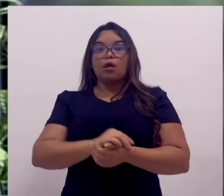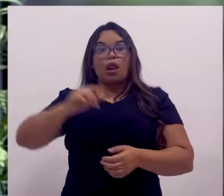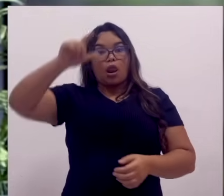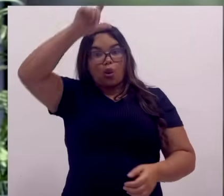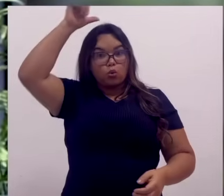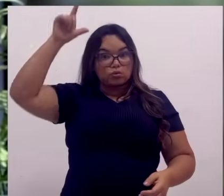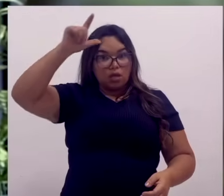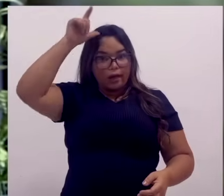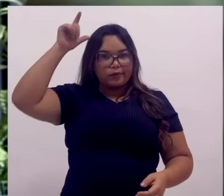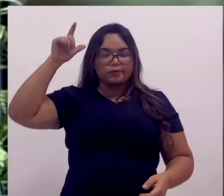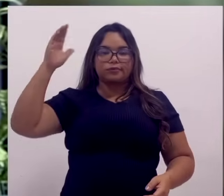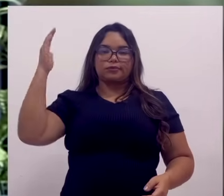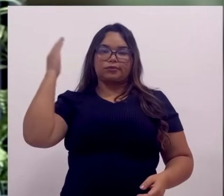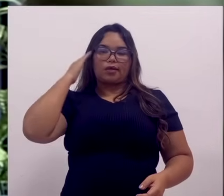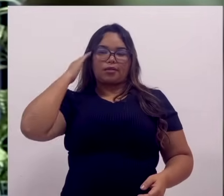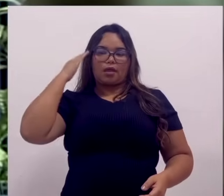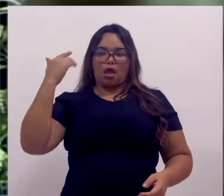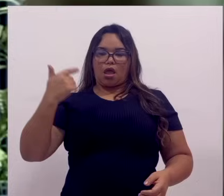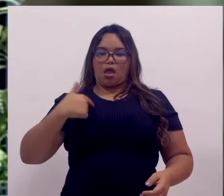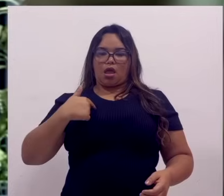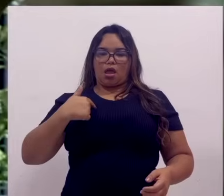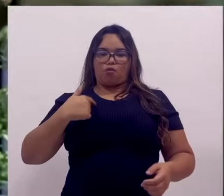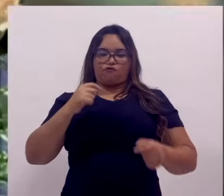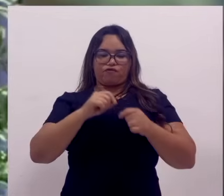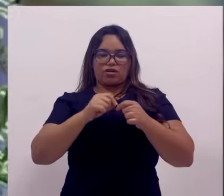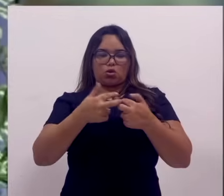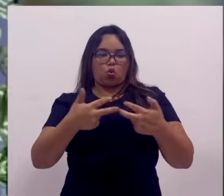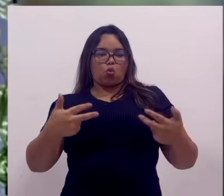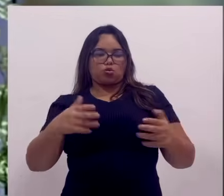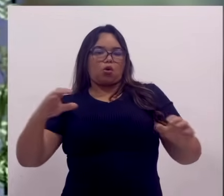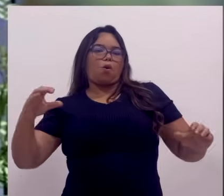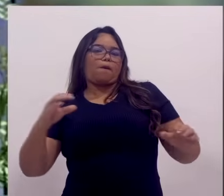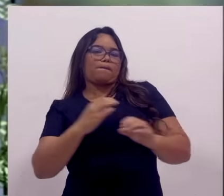propósito, Martinho Lutero percebeu que as suas obras não eram completas.